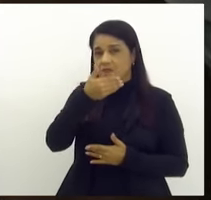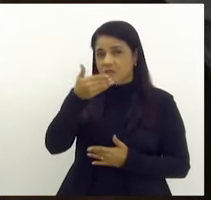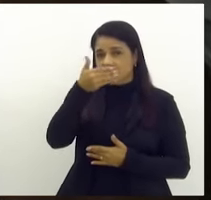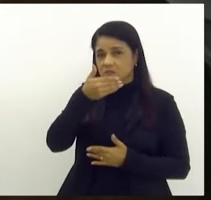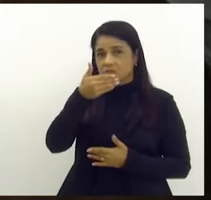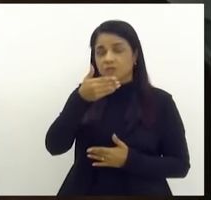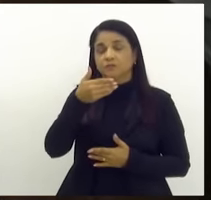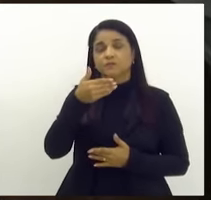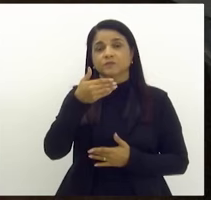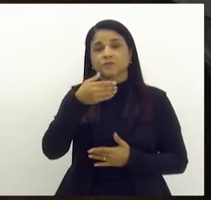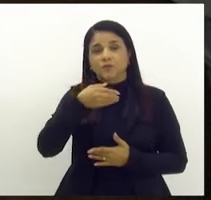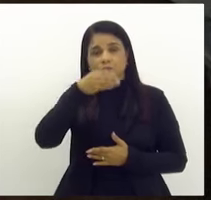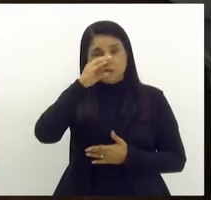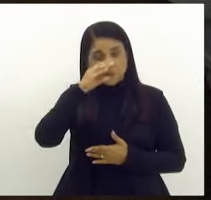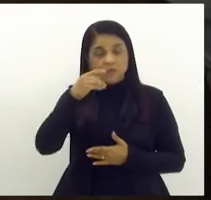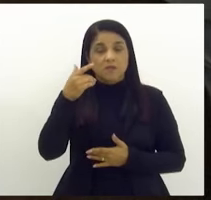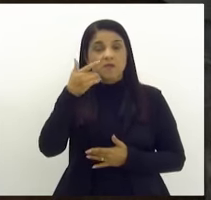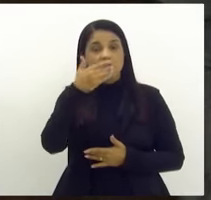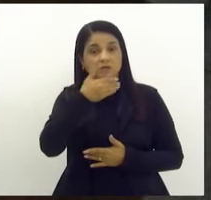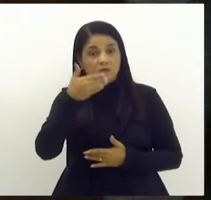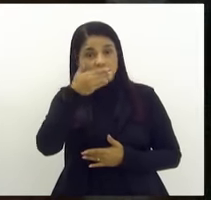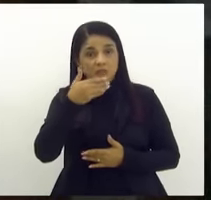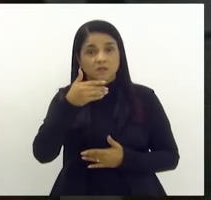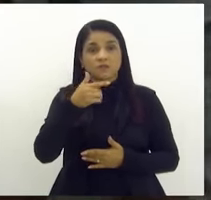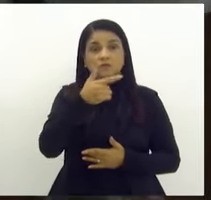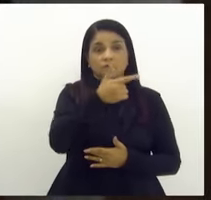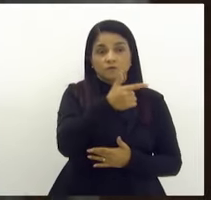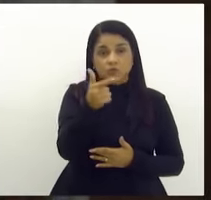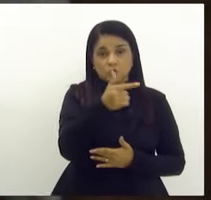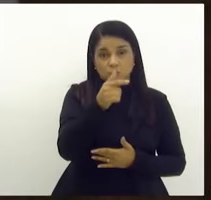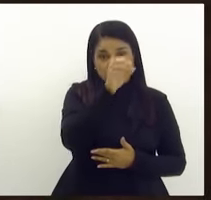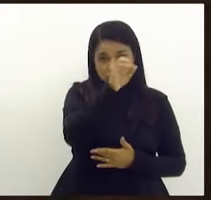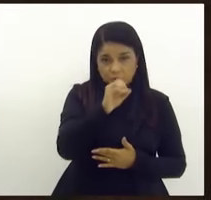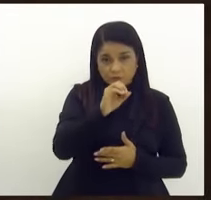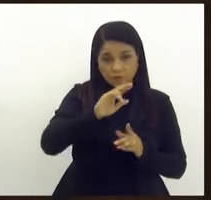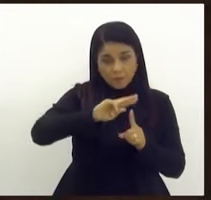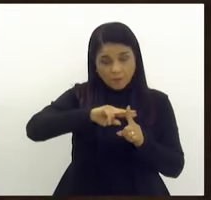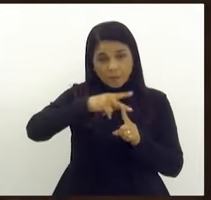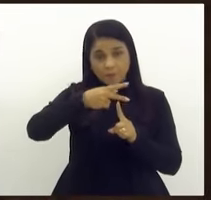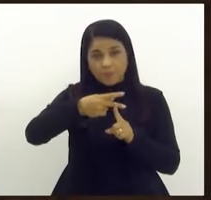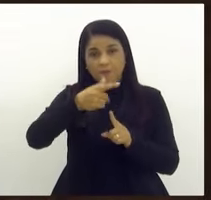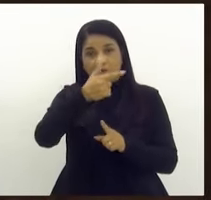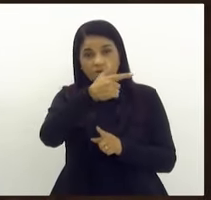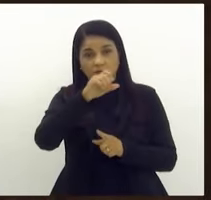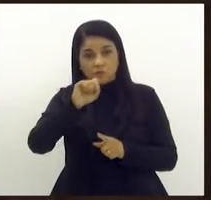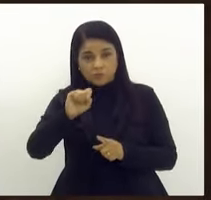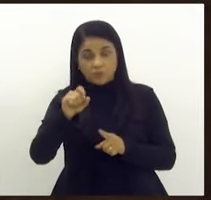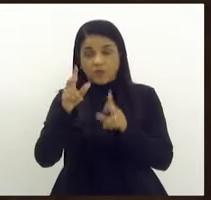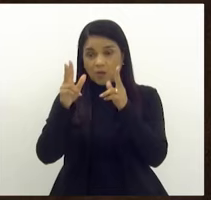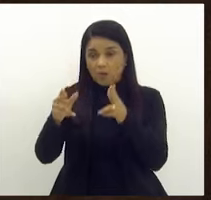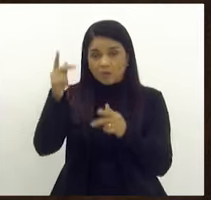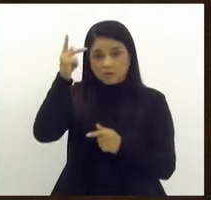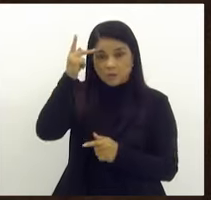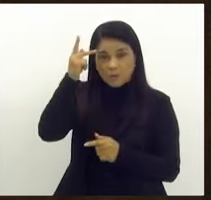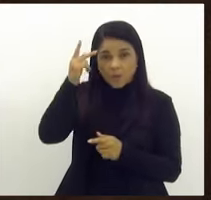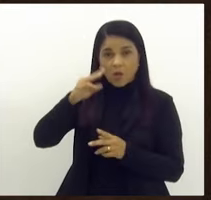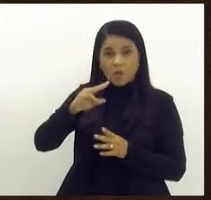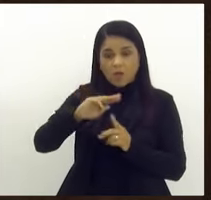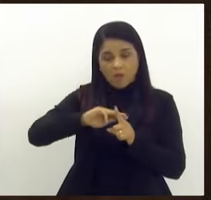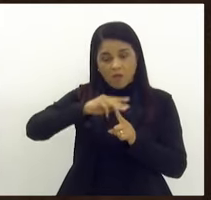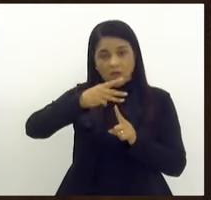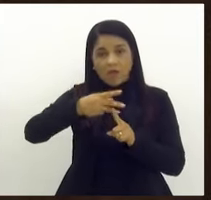para 23% igualzinho a Minas Gerais São Paulo levando para 30 é o famoso